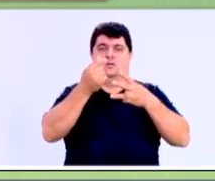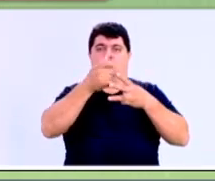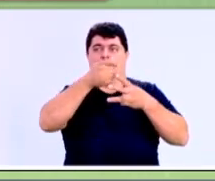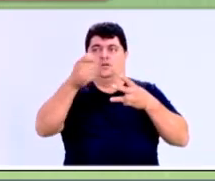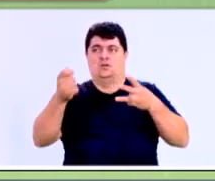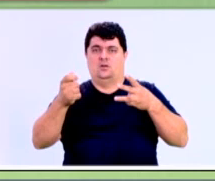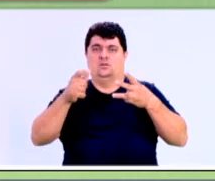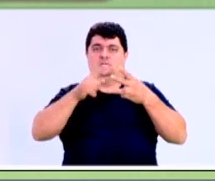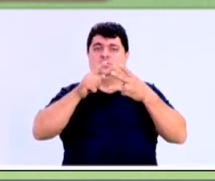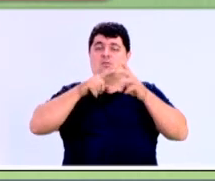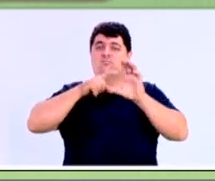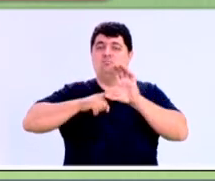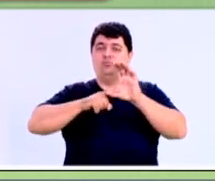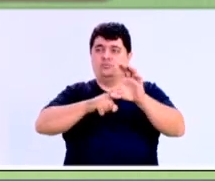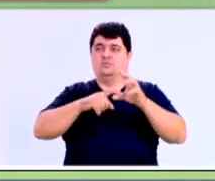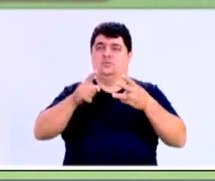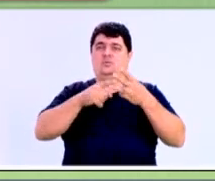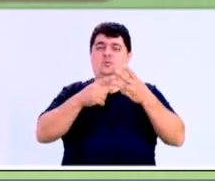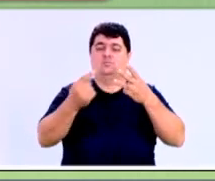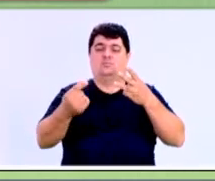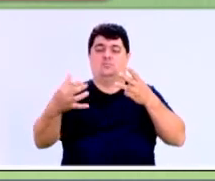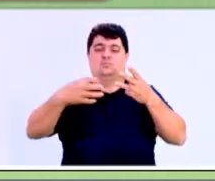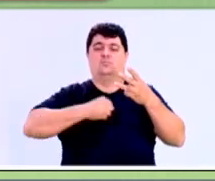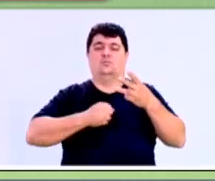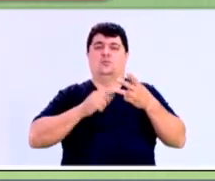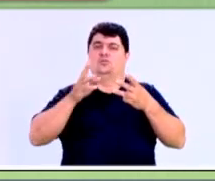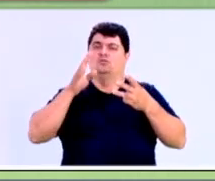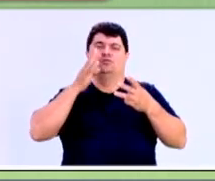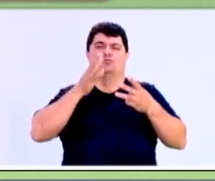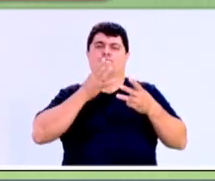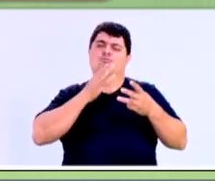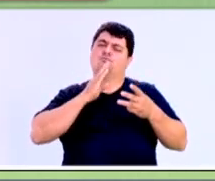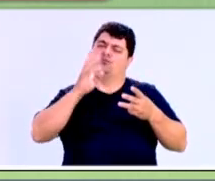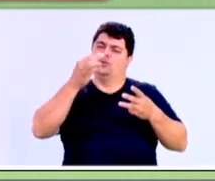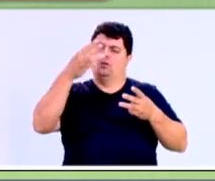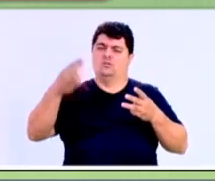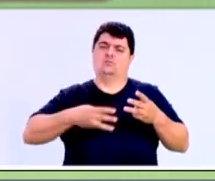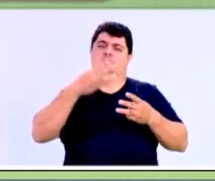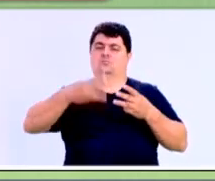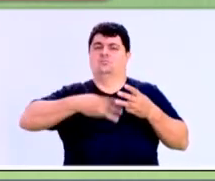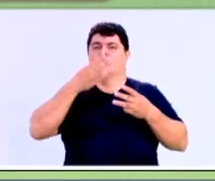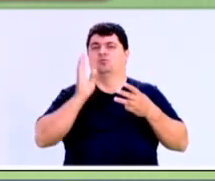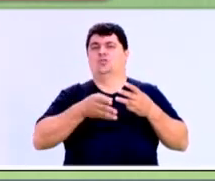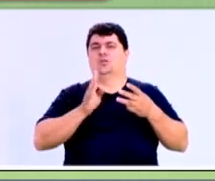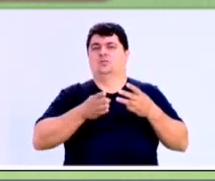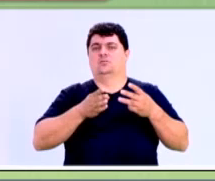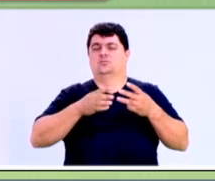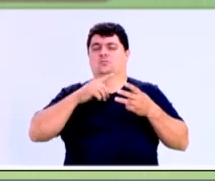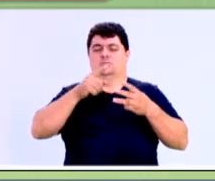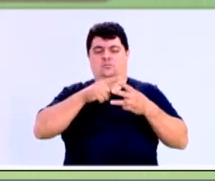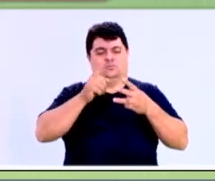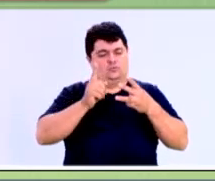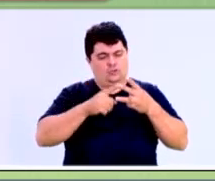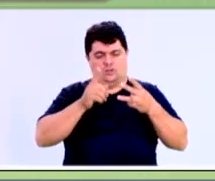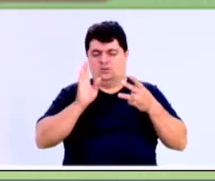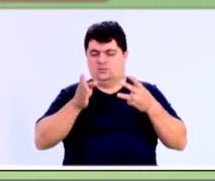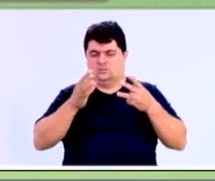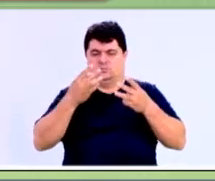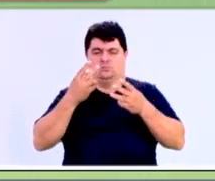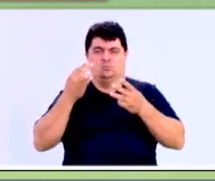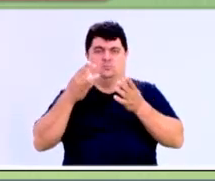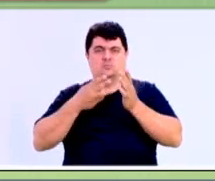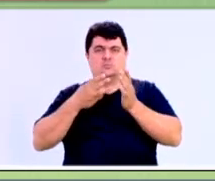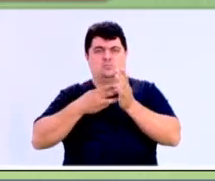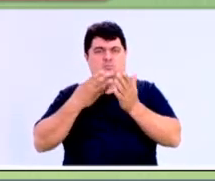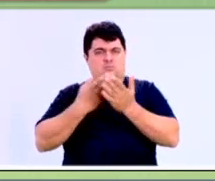liquidez, endividamento e rentabilidade. Nós já vimos esses três tópicos, nós já vimos liquidez, nós já vimos endividamento na aula 3 e